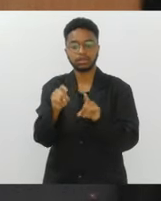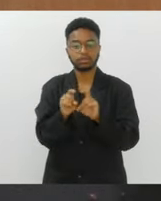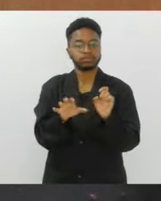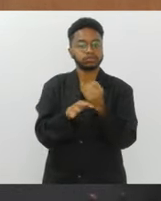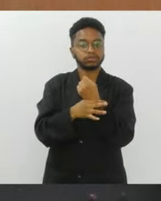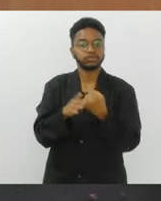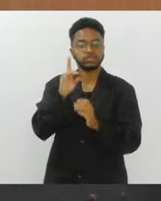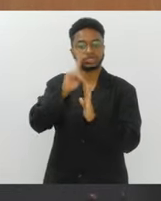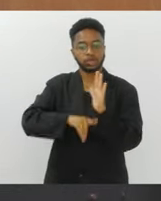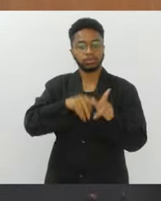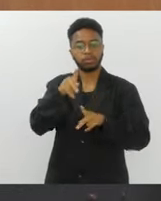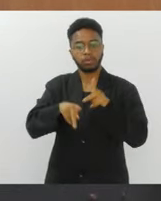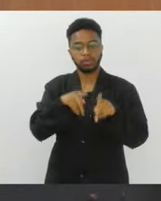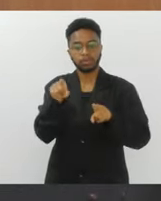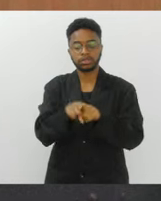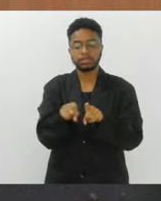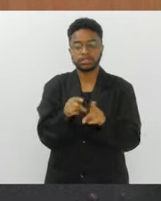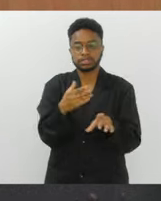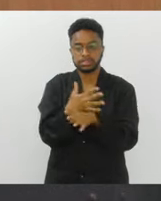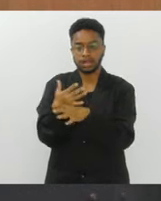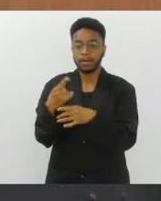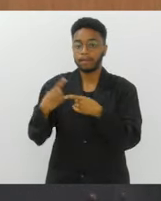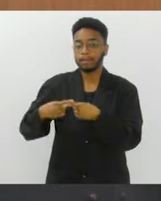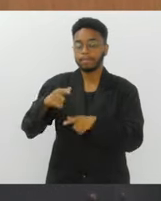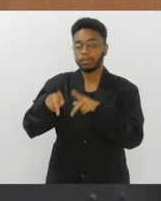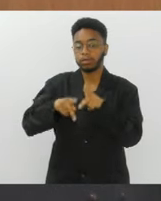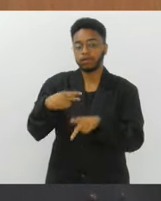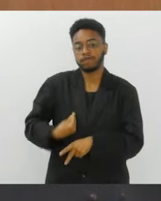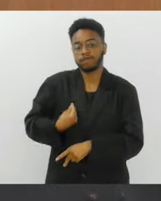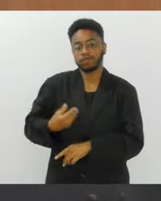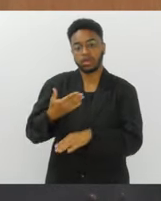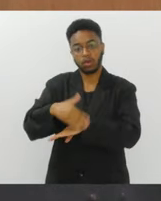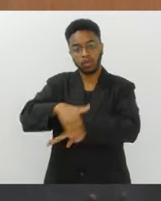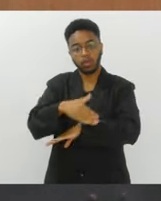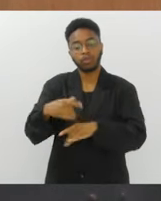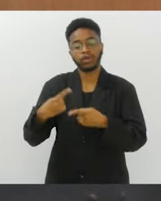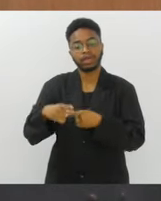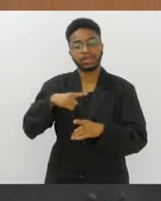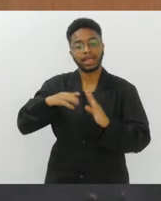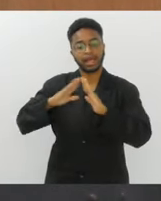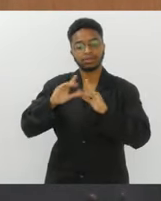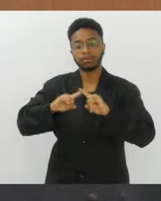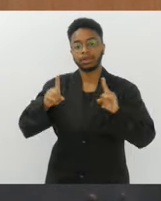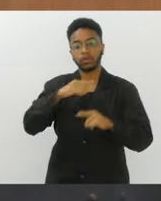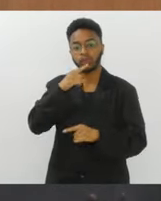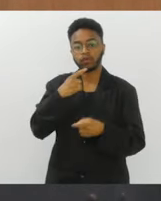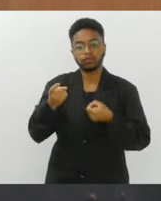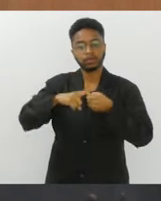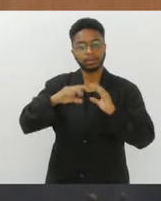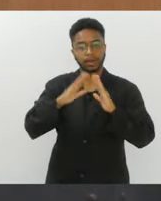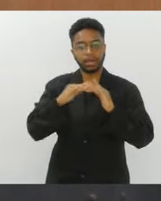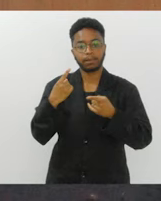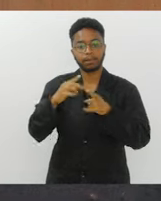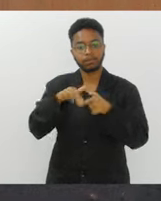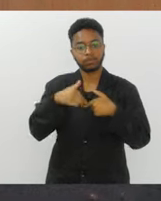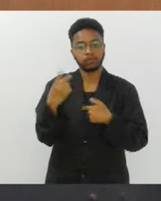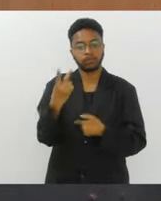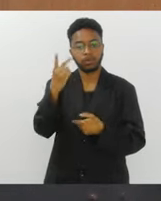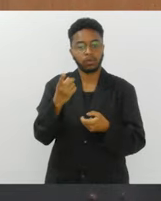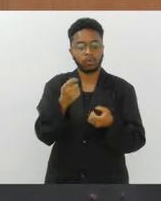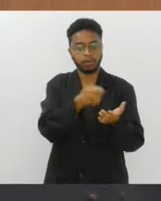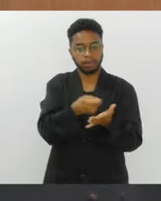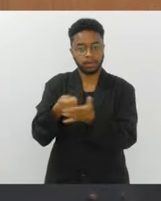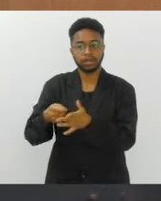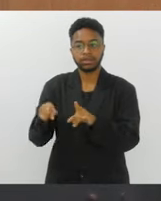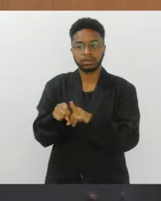da população. A população está vivendo na rua porque não tem casa, mas não consegue voltar para casa do dia por causa do preço da passagem. A população